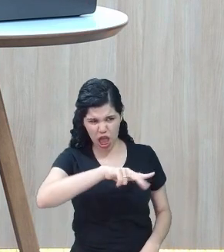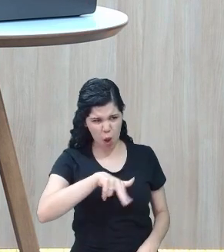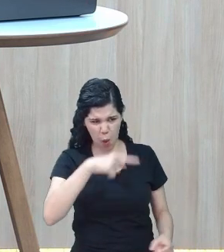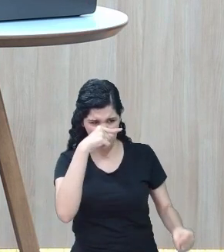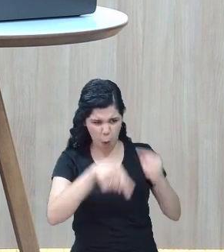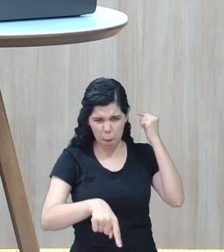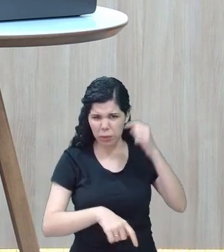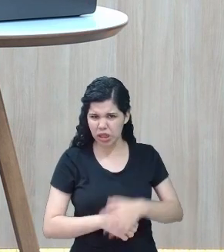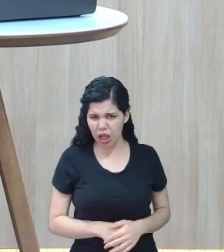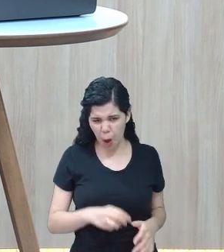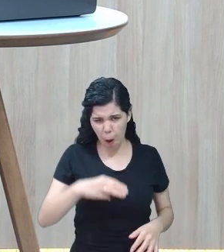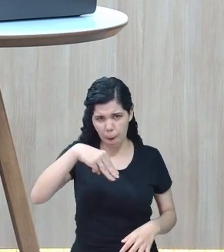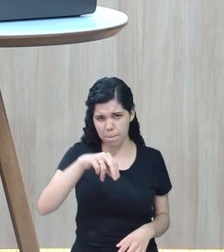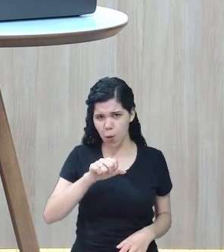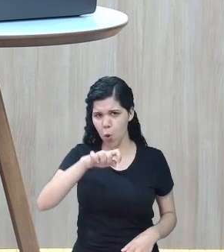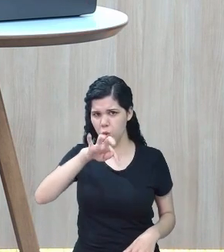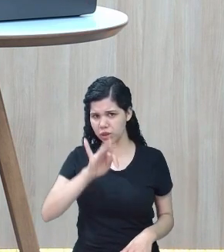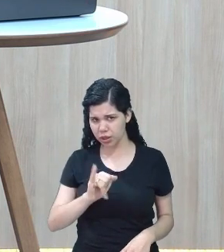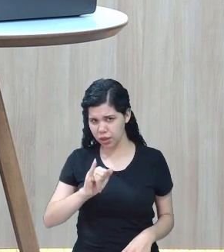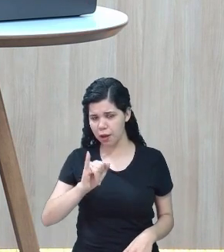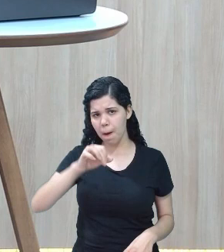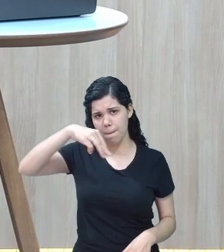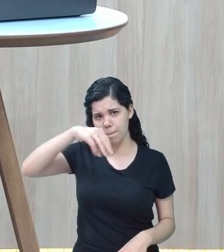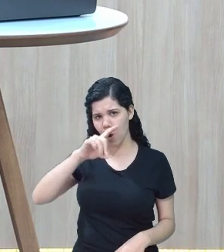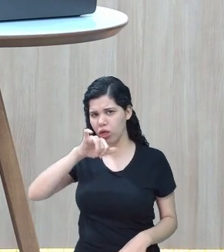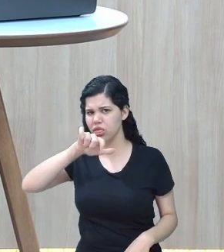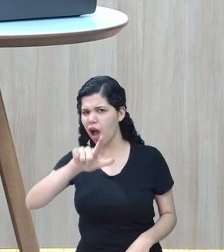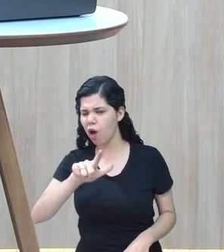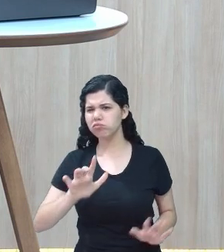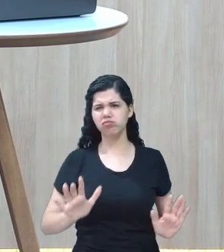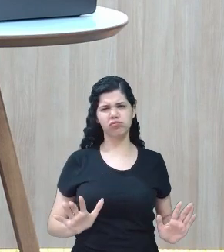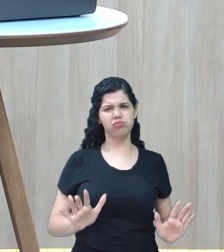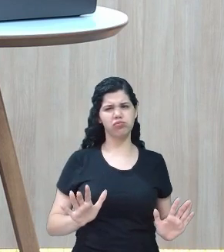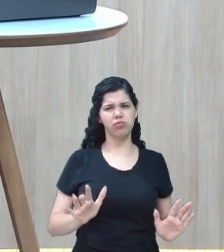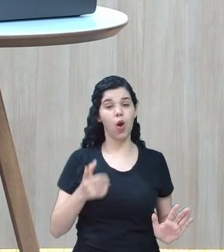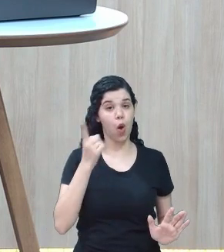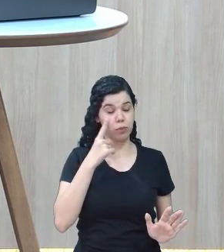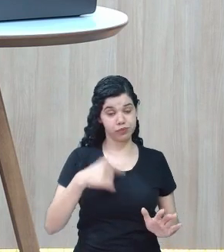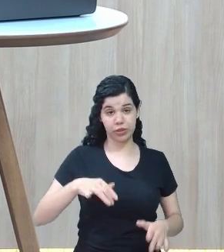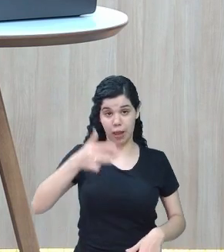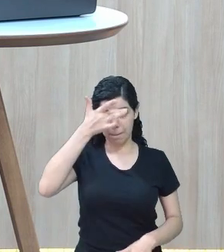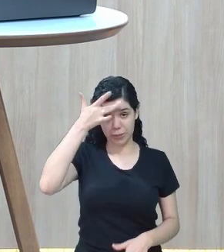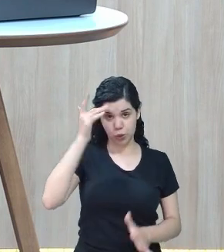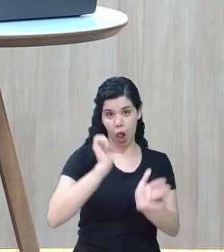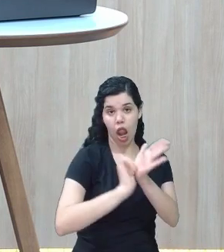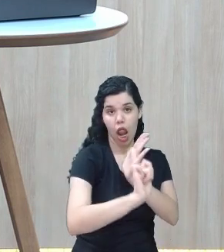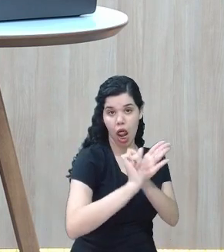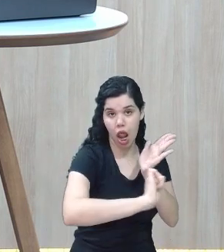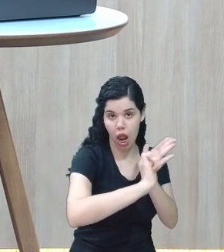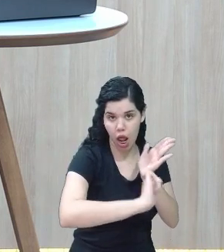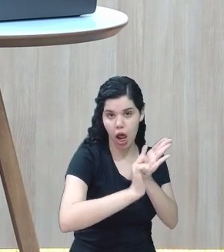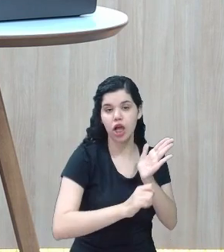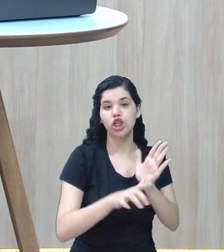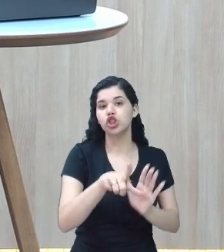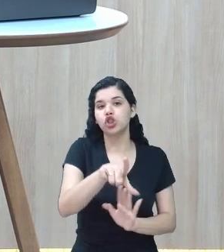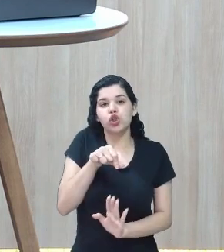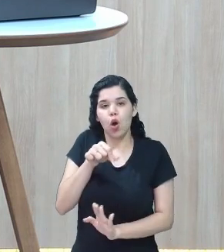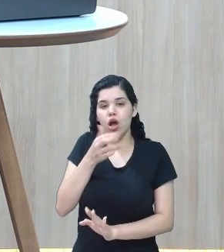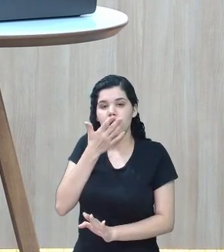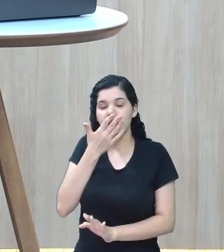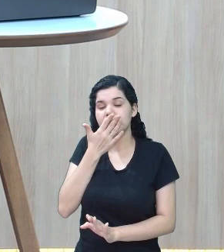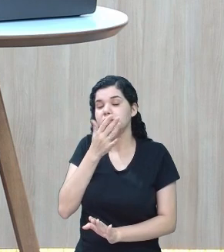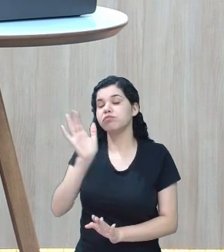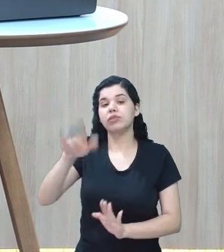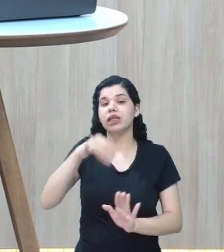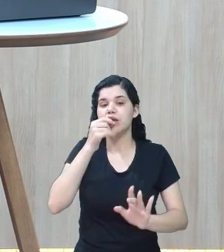texto multimodal. Quando o escritor ele prefere usar uma fonte